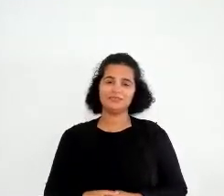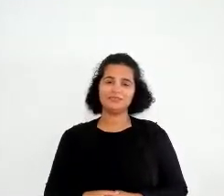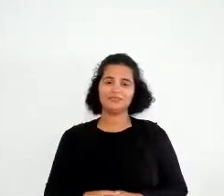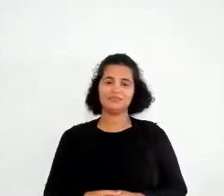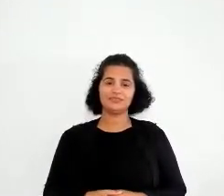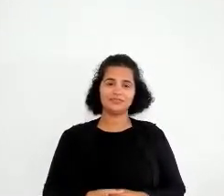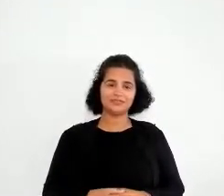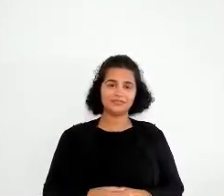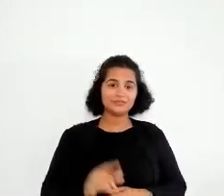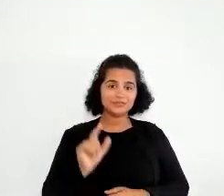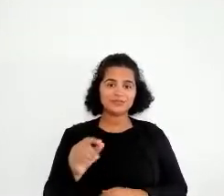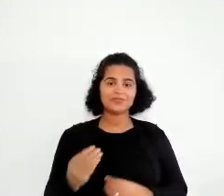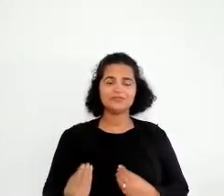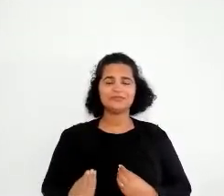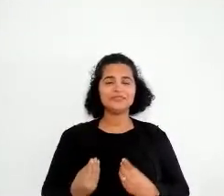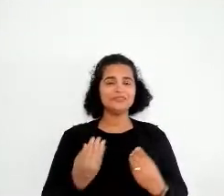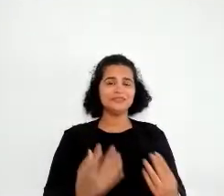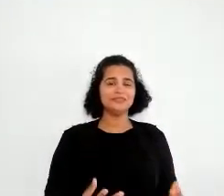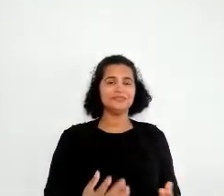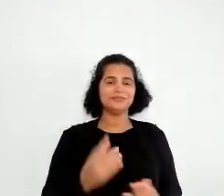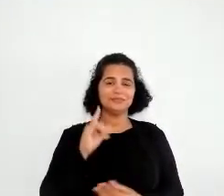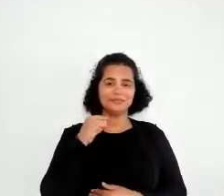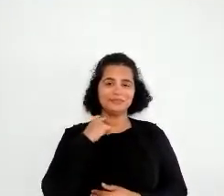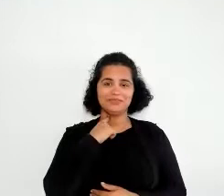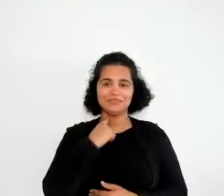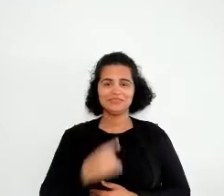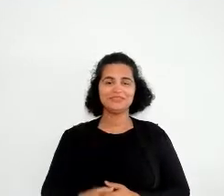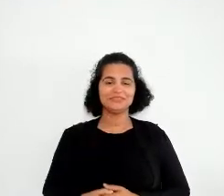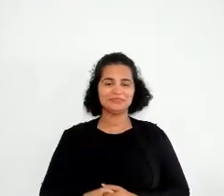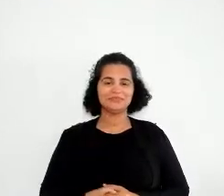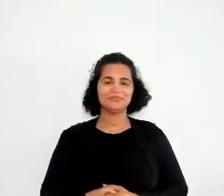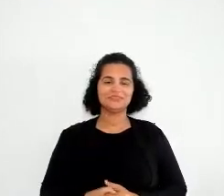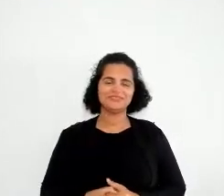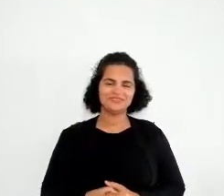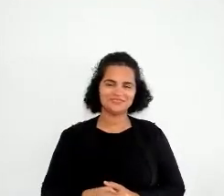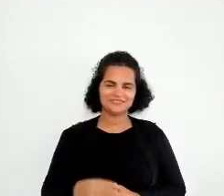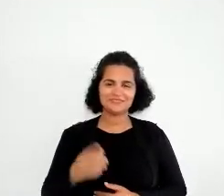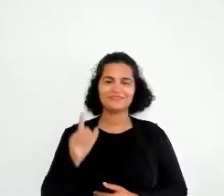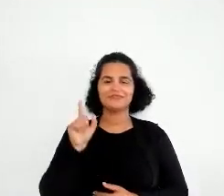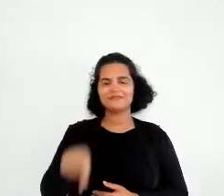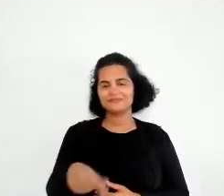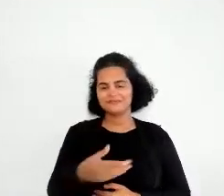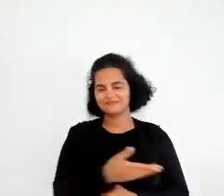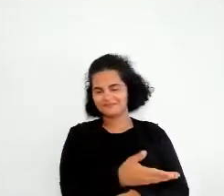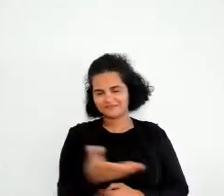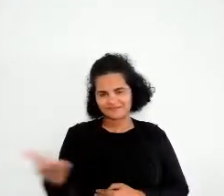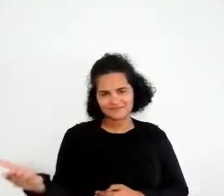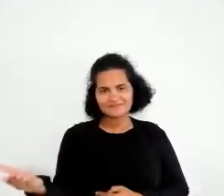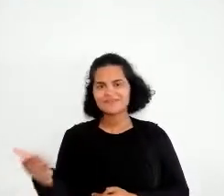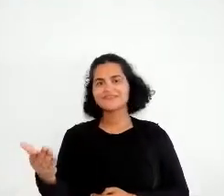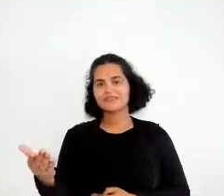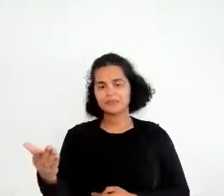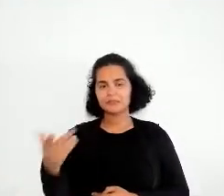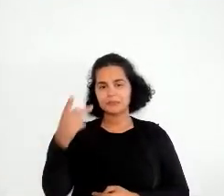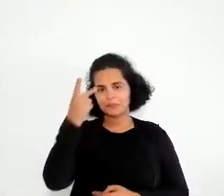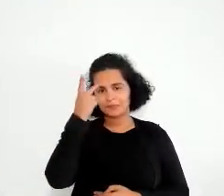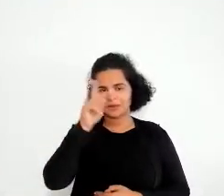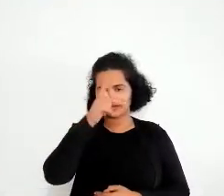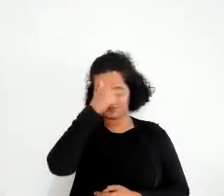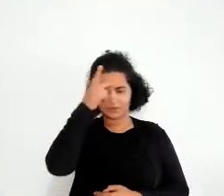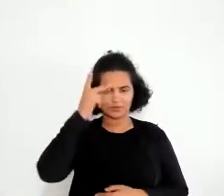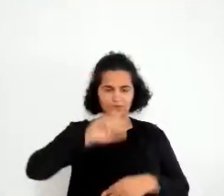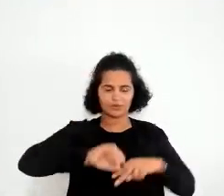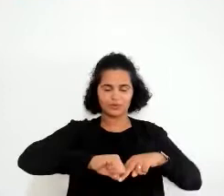o direito e a justiça, seja o de ser voz para os vulneráveis,